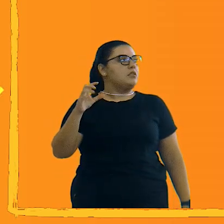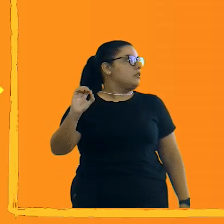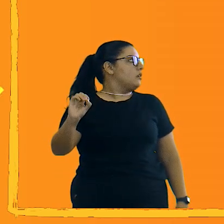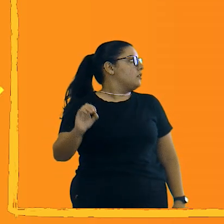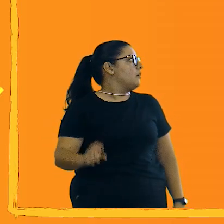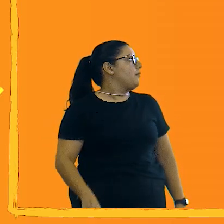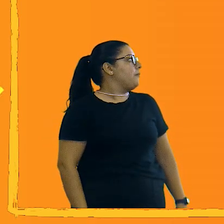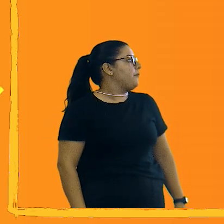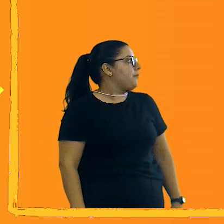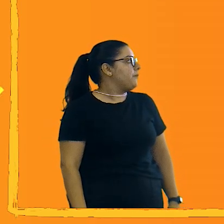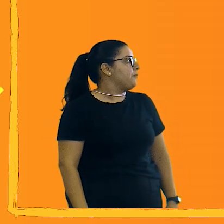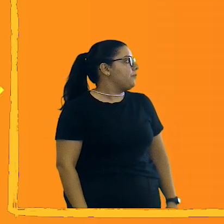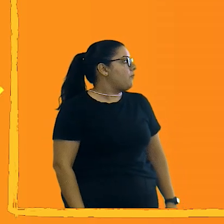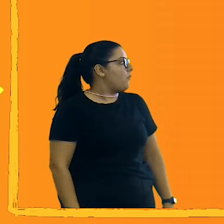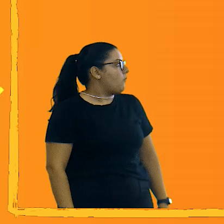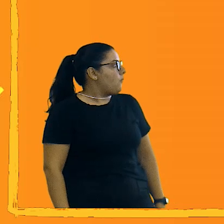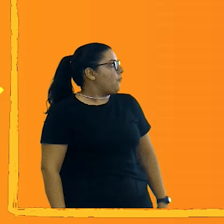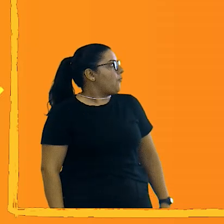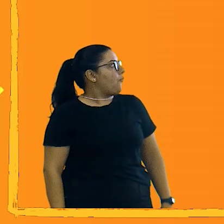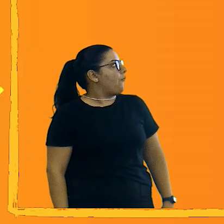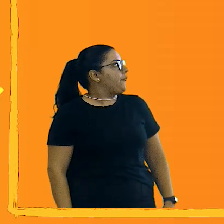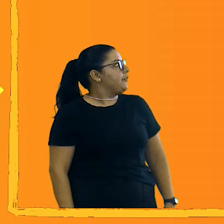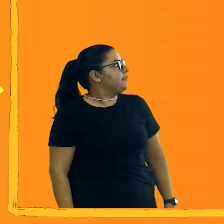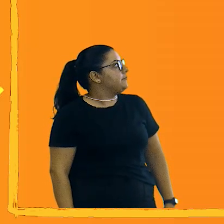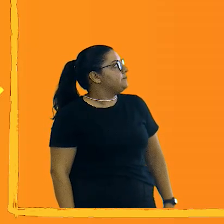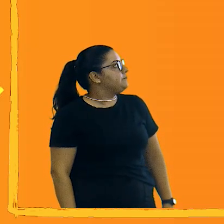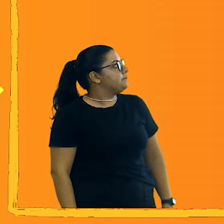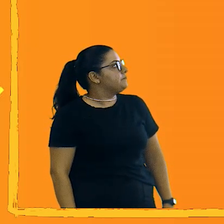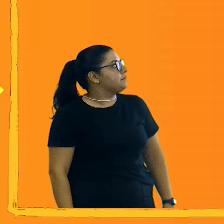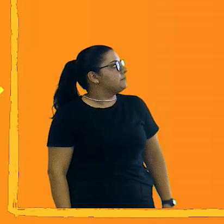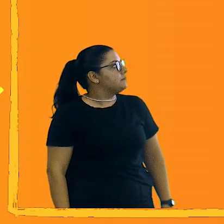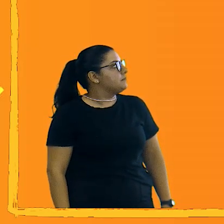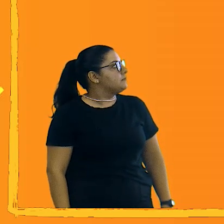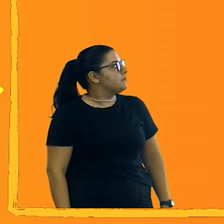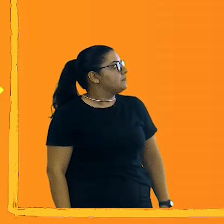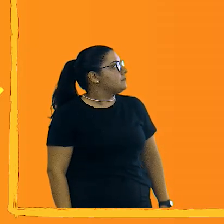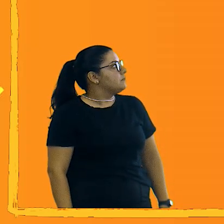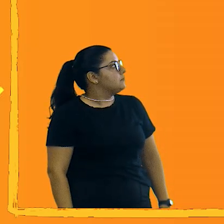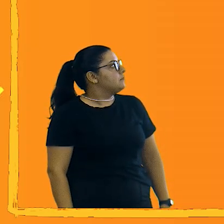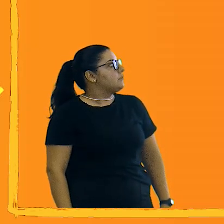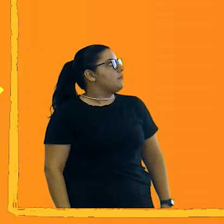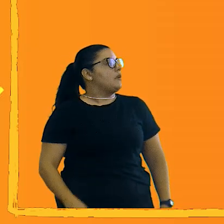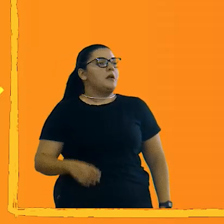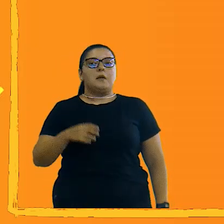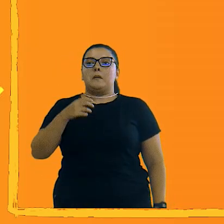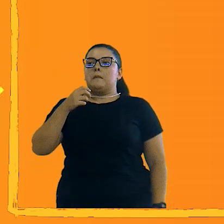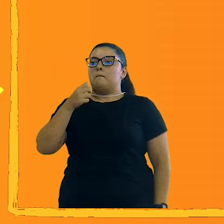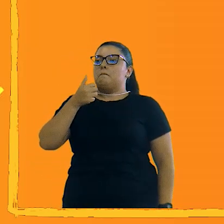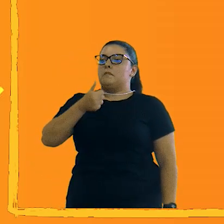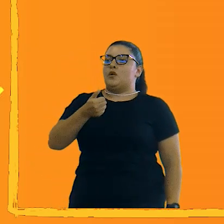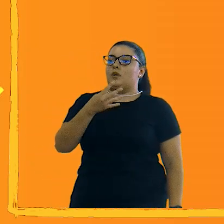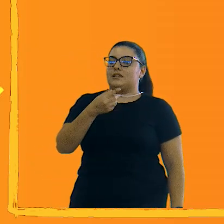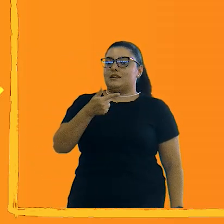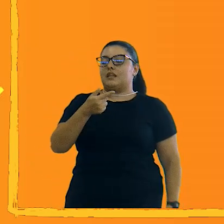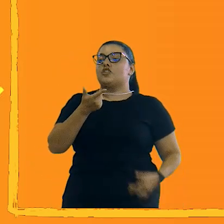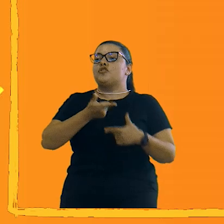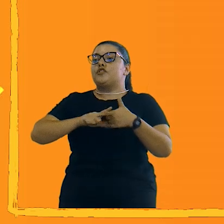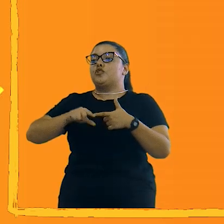1470 certo aí eu volto lá para cima ó 1470 div por 2